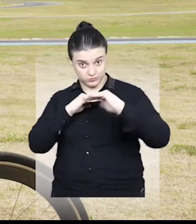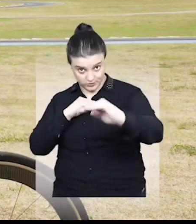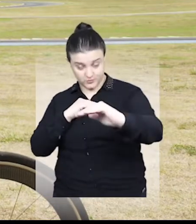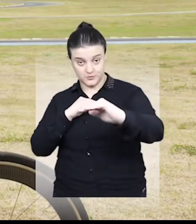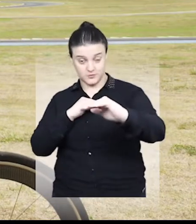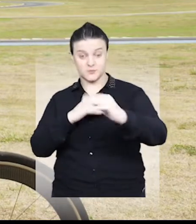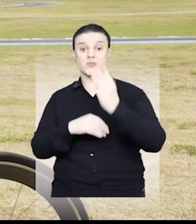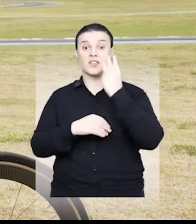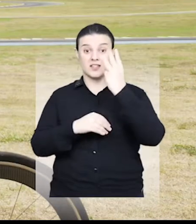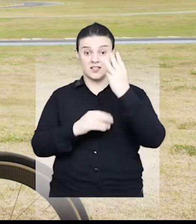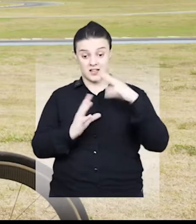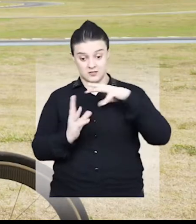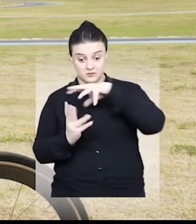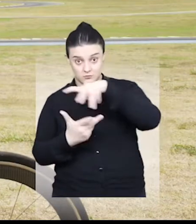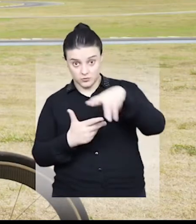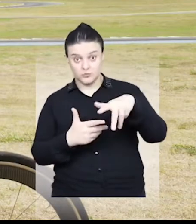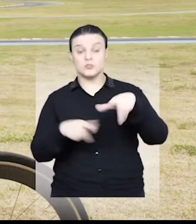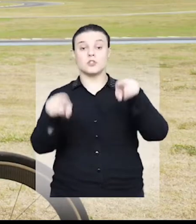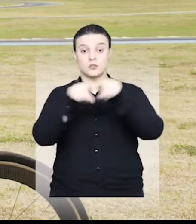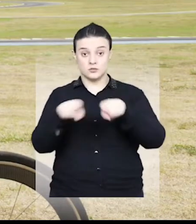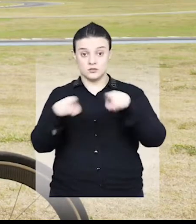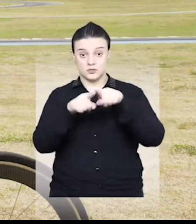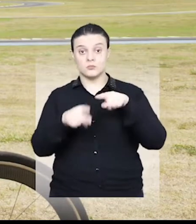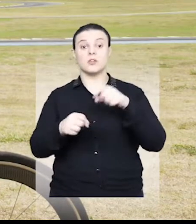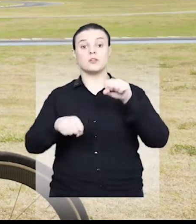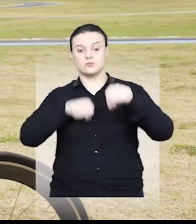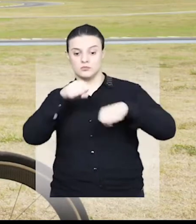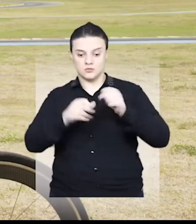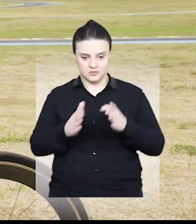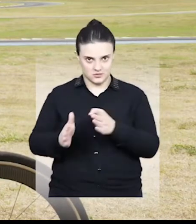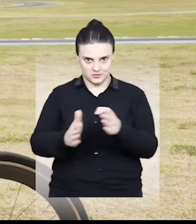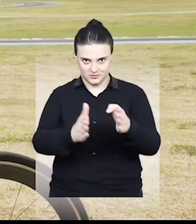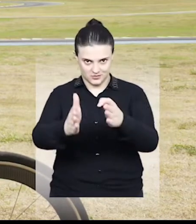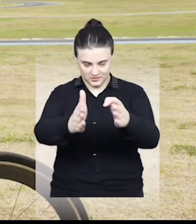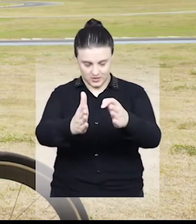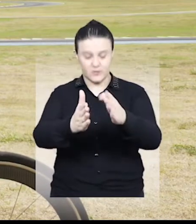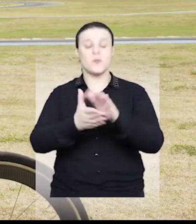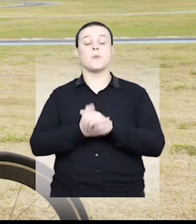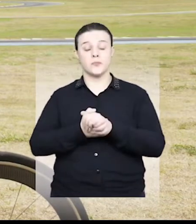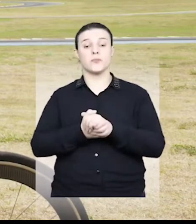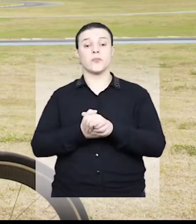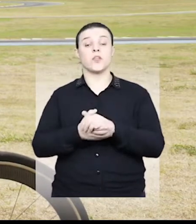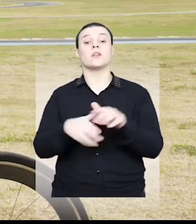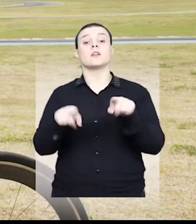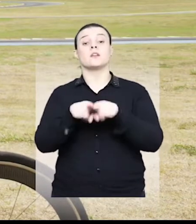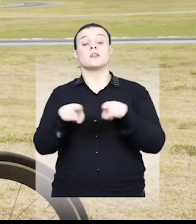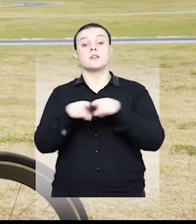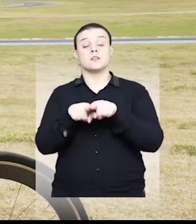pista, três mundiais também no ciclismo de estrada, e